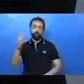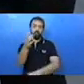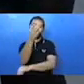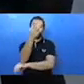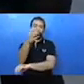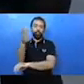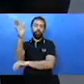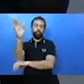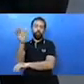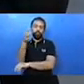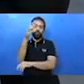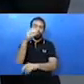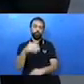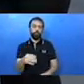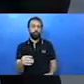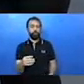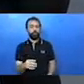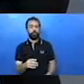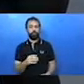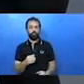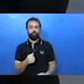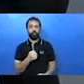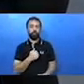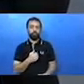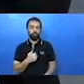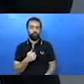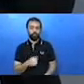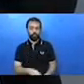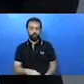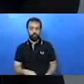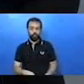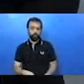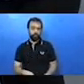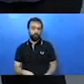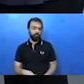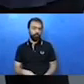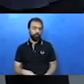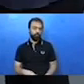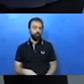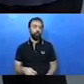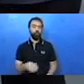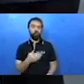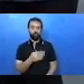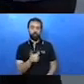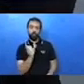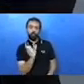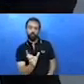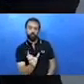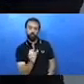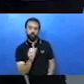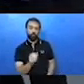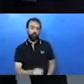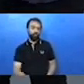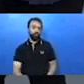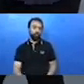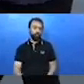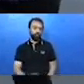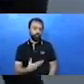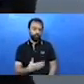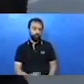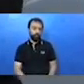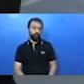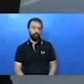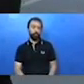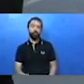significa magnífico, importante. Olha lá, dicas importantes para a gente conhecer. Falando